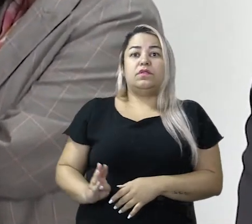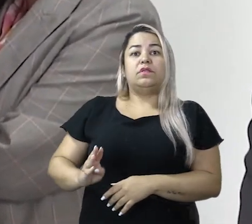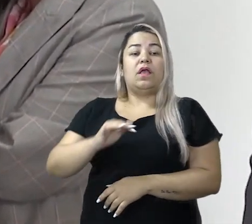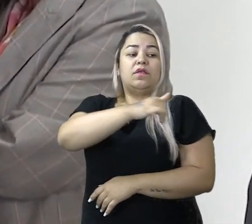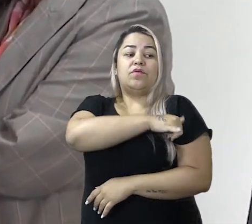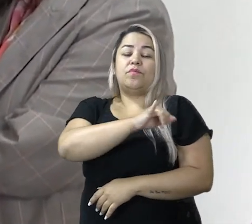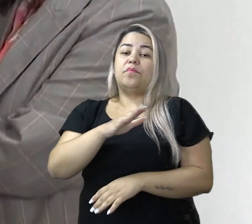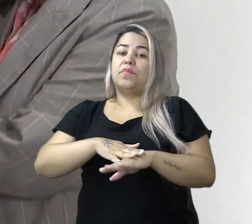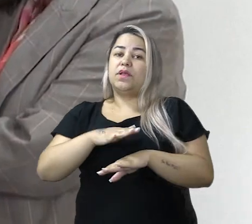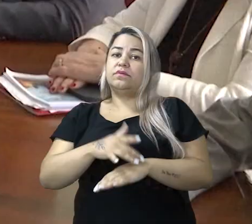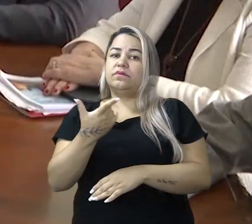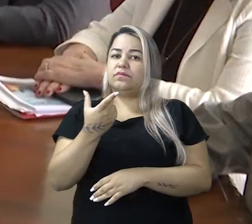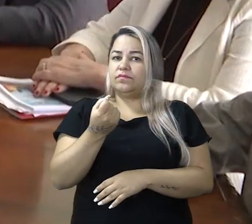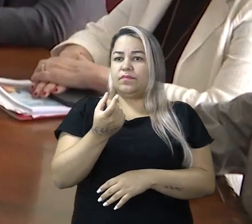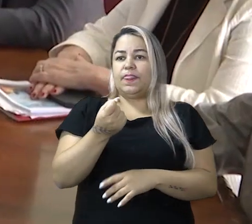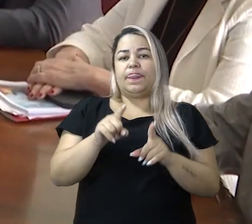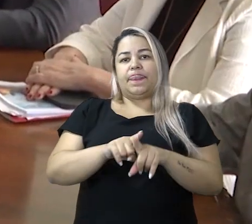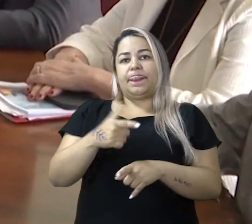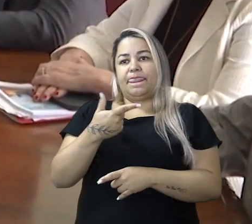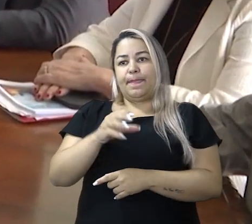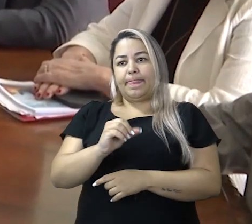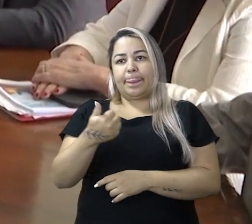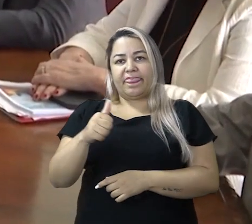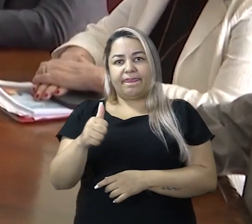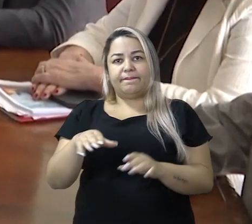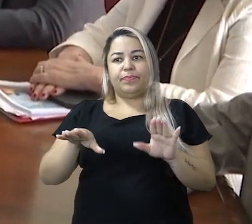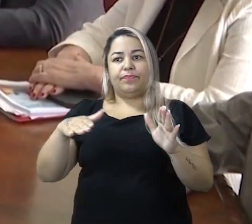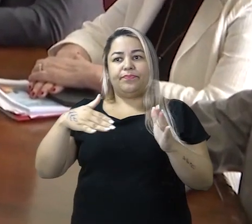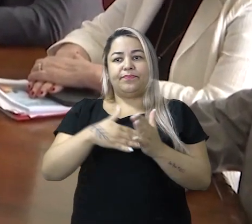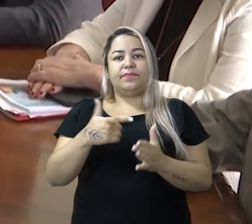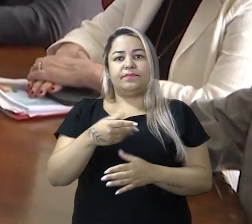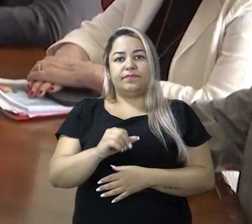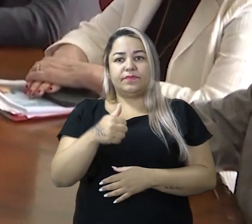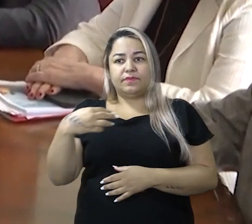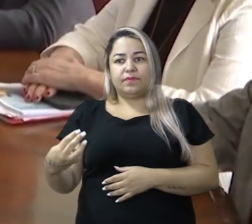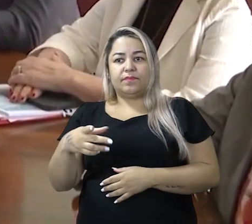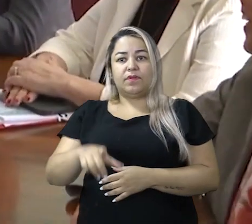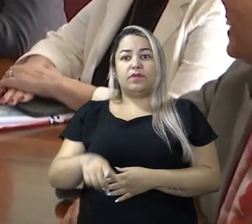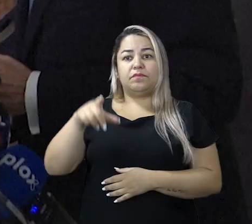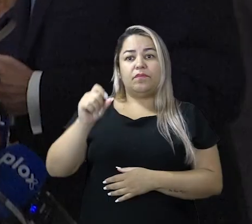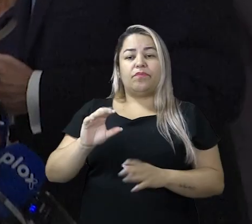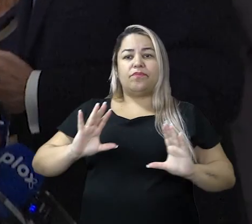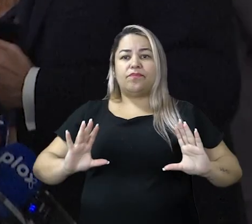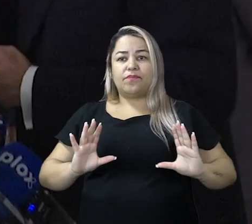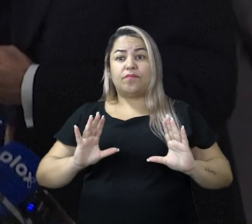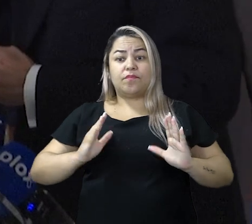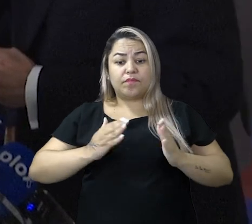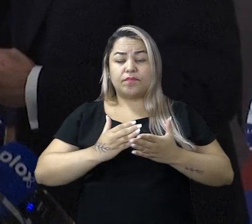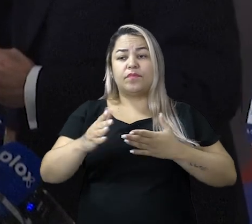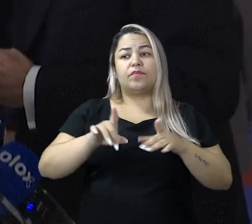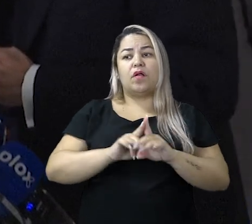na Rio+20 e em discussões climáticas entre 2011 e 2013. A escolha dele para presidir o